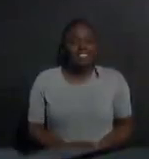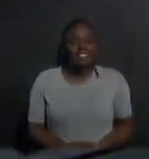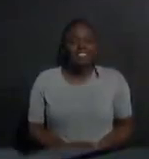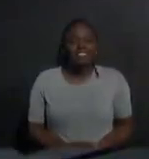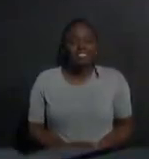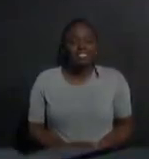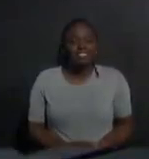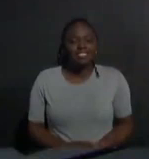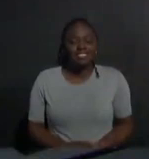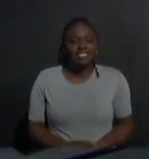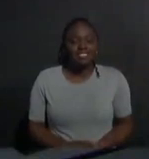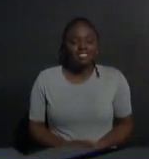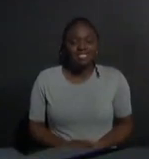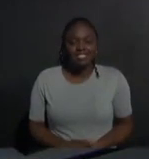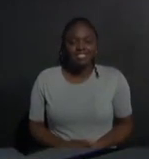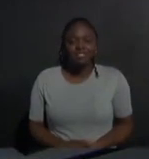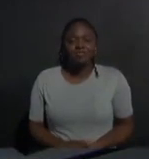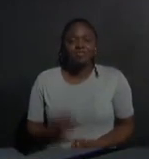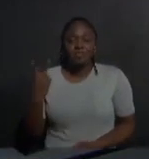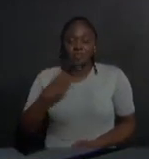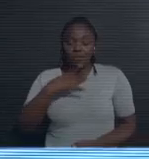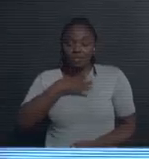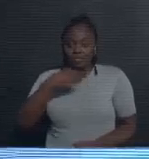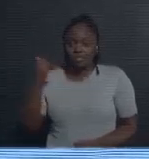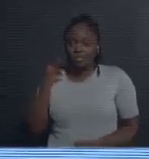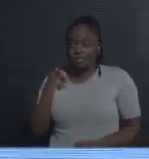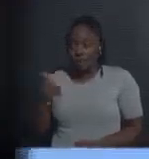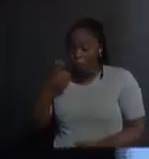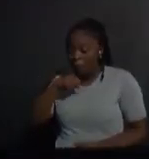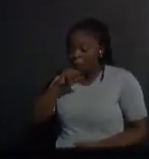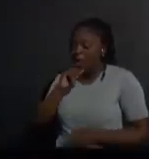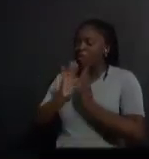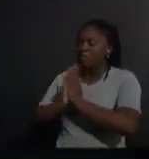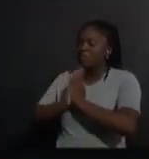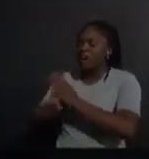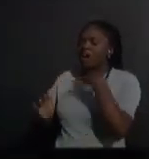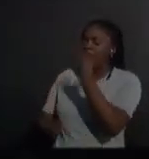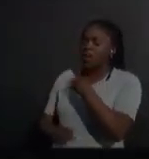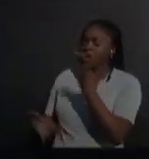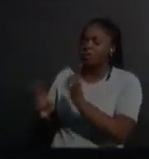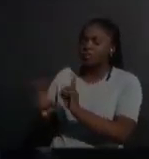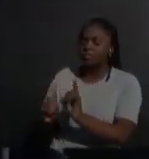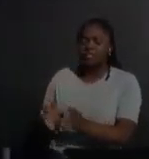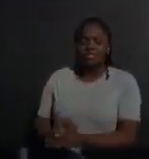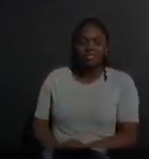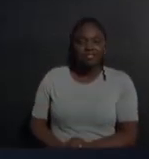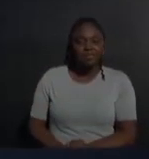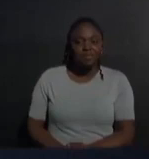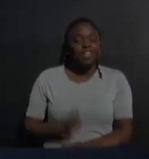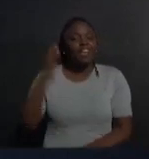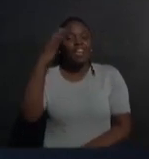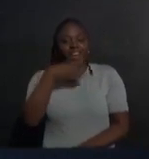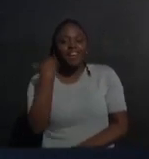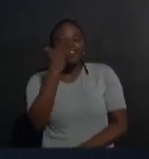O Davi aí fala, mãe, não canta não, canta não, canta não. E ela canta gritando.